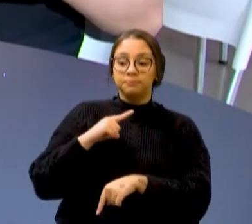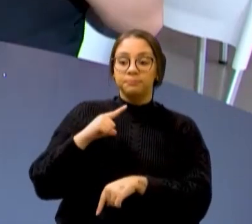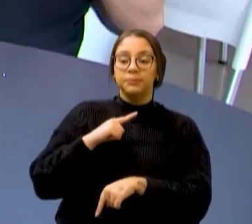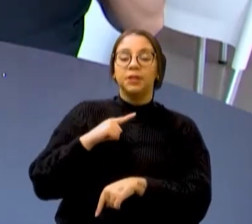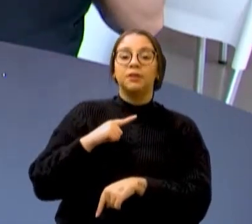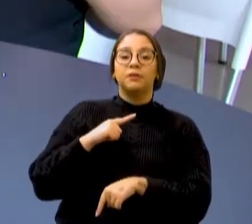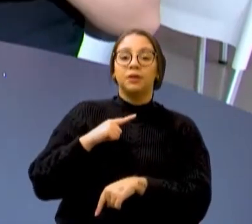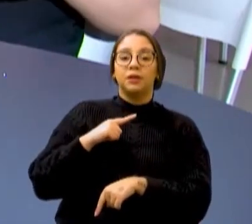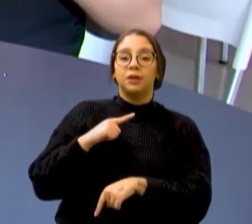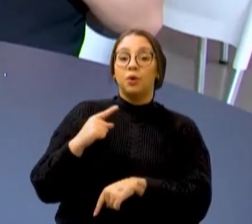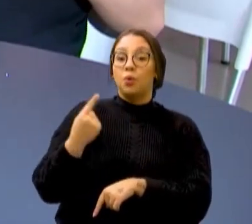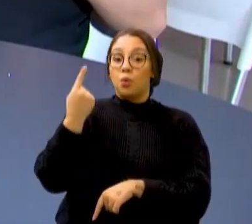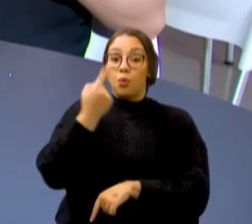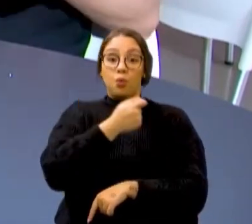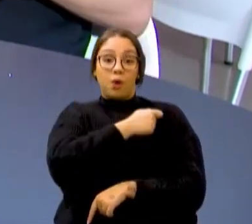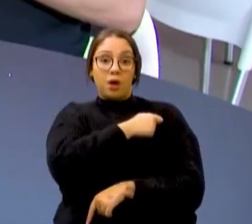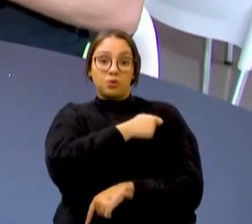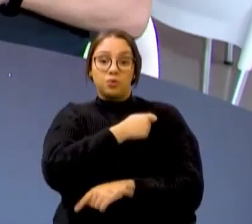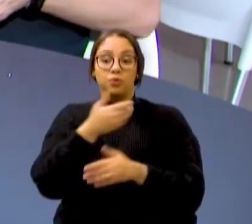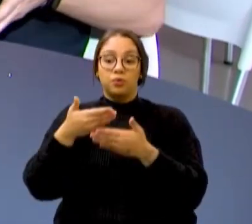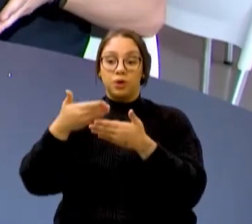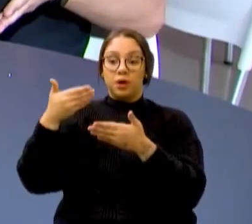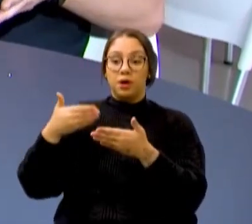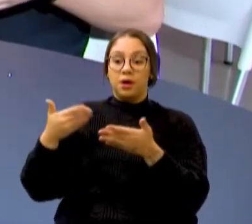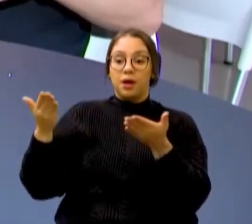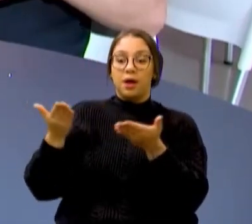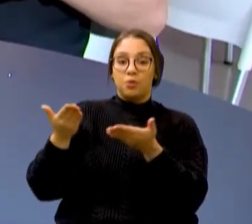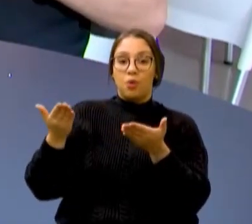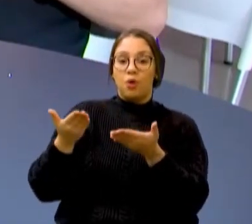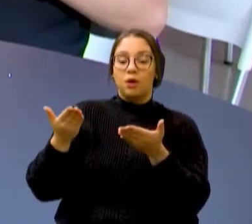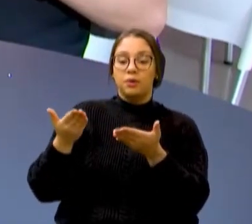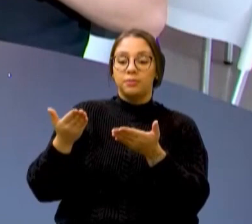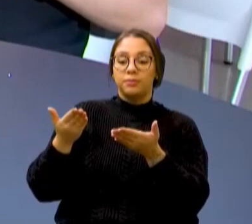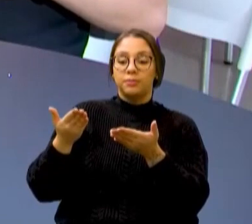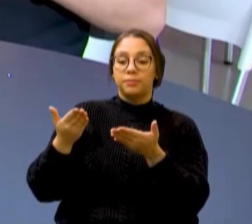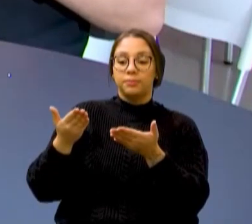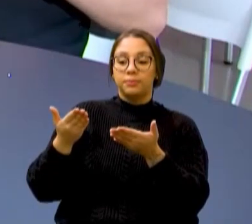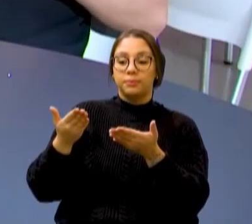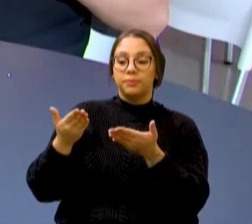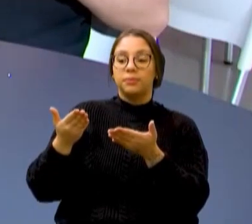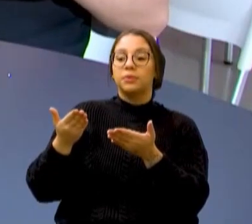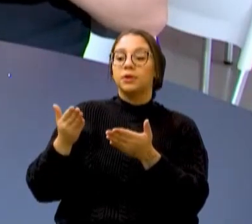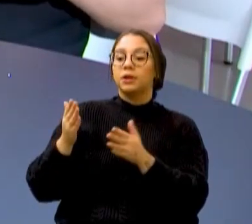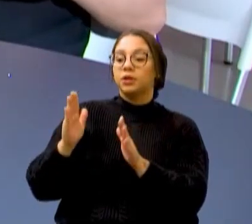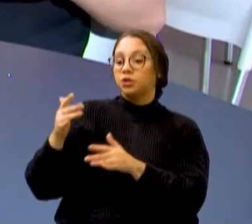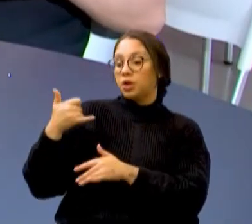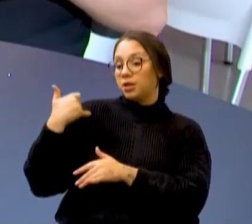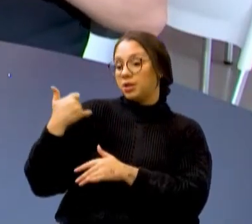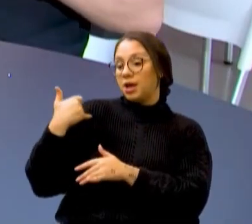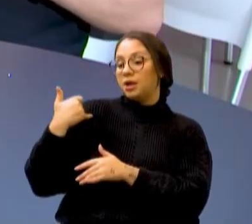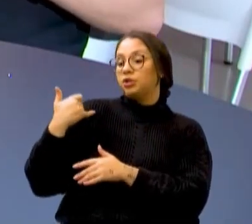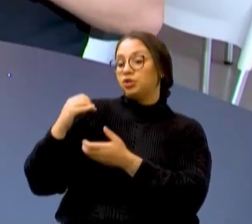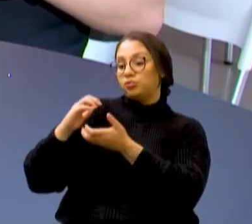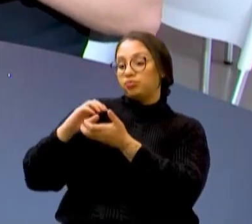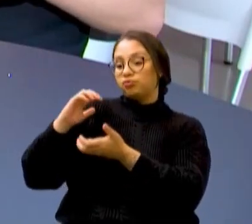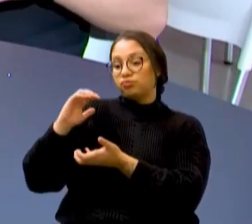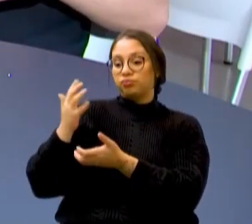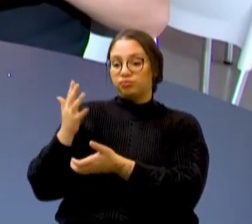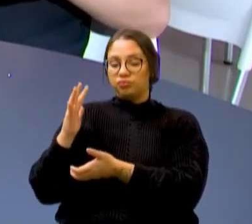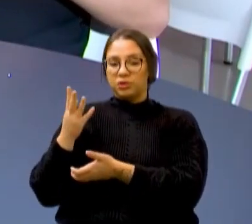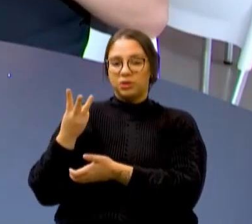tivemos pelo menos uma aluna recentemente. Olha só que legal! Que já não estava com 40,